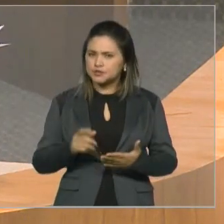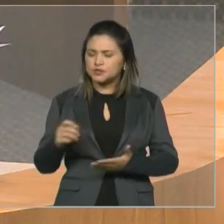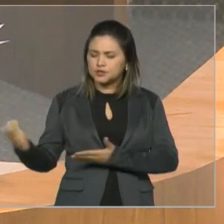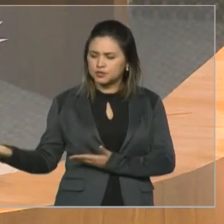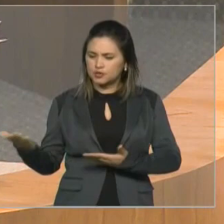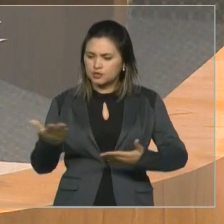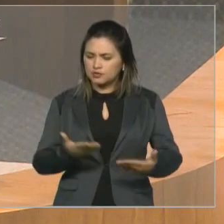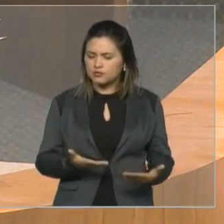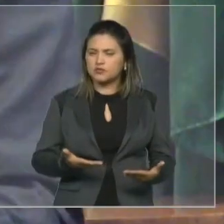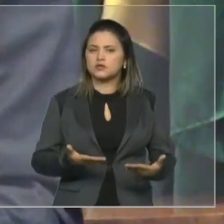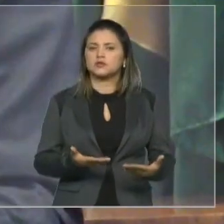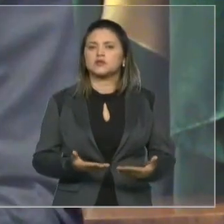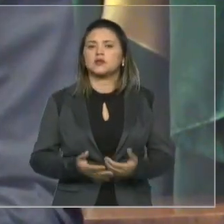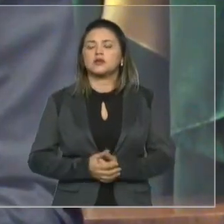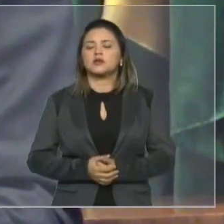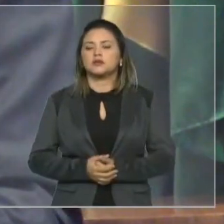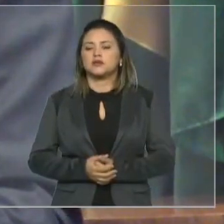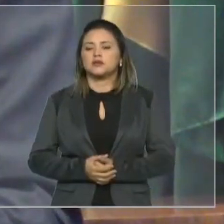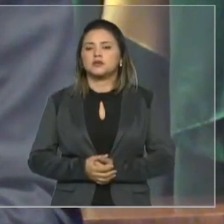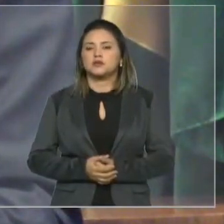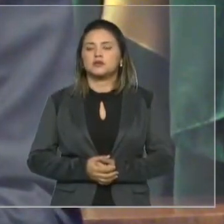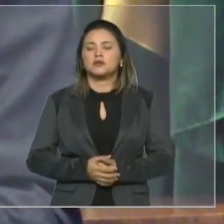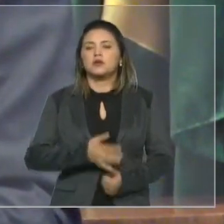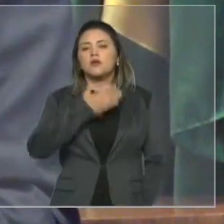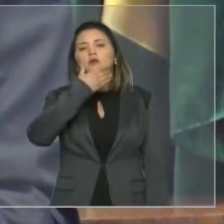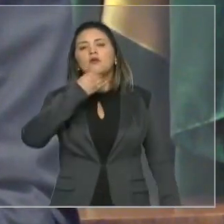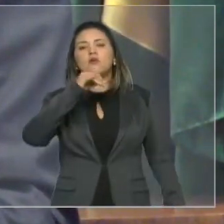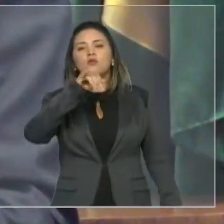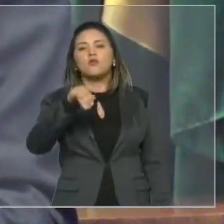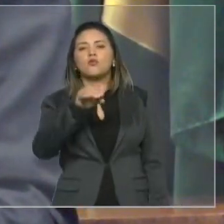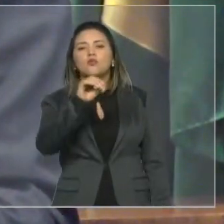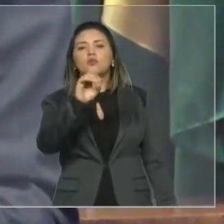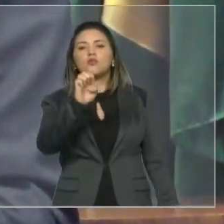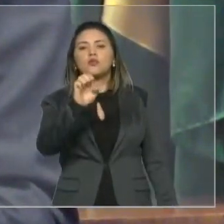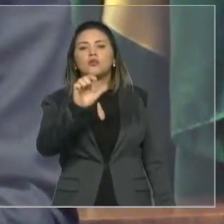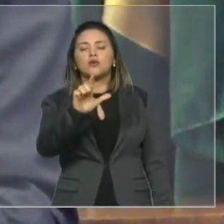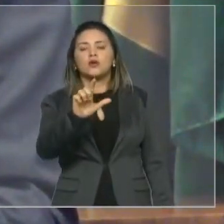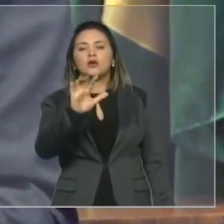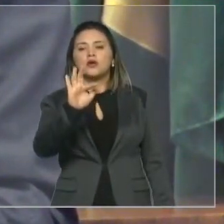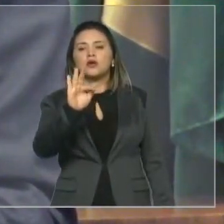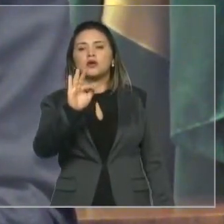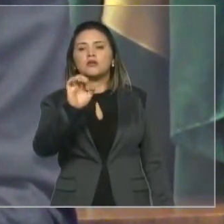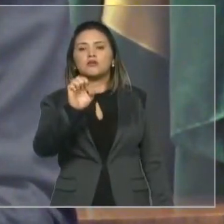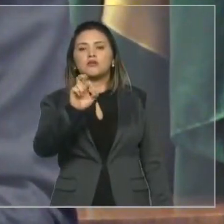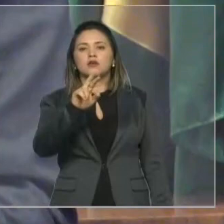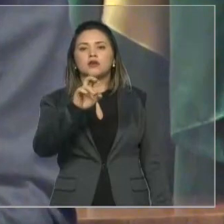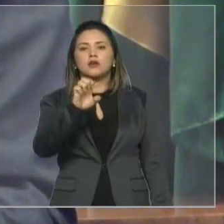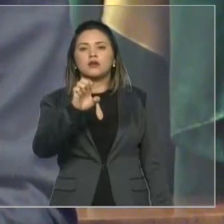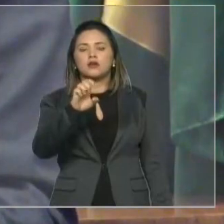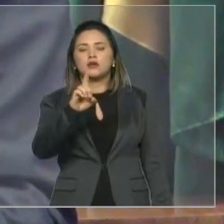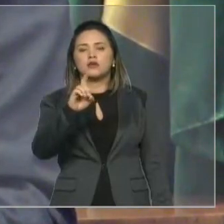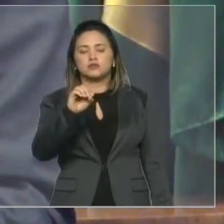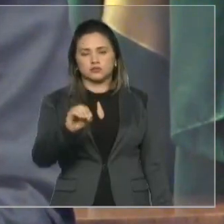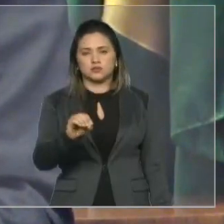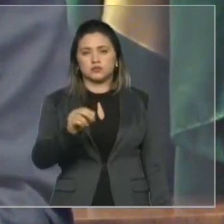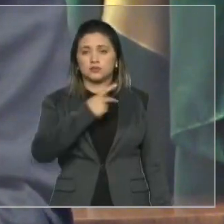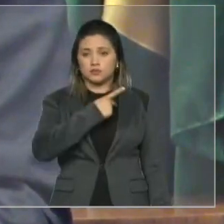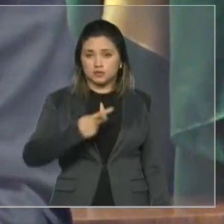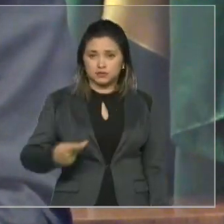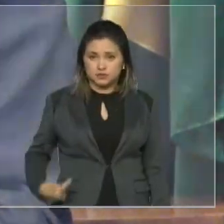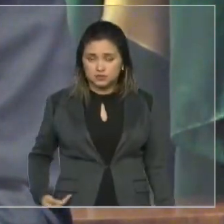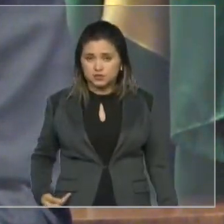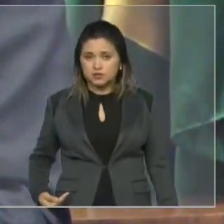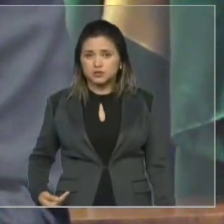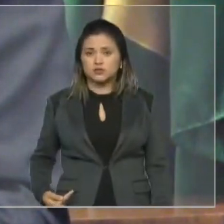a prestar esclarecimentos a esta casa o senhor Joel Fernando Benim, presidente do Instituto de Previdência dos